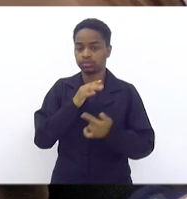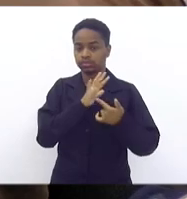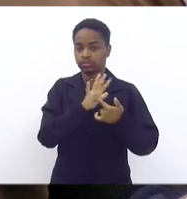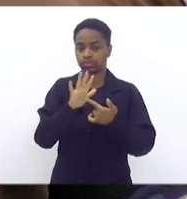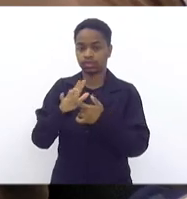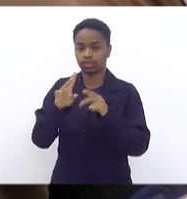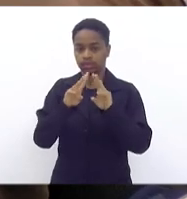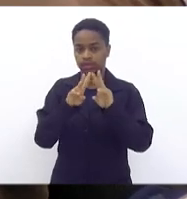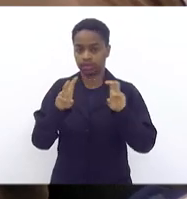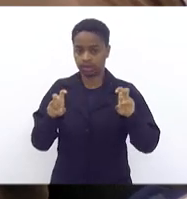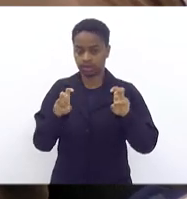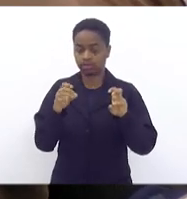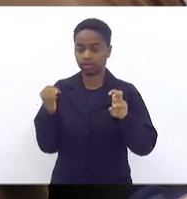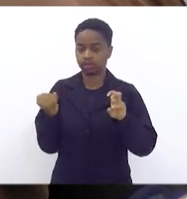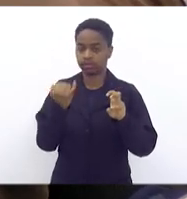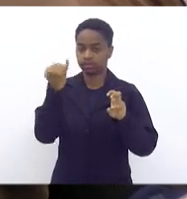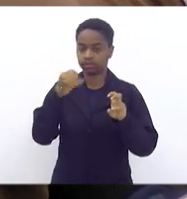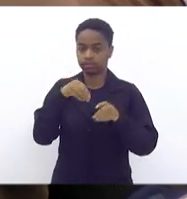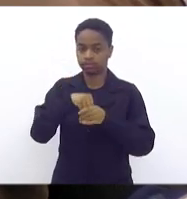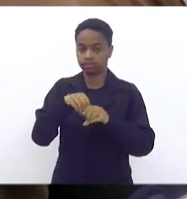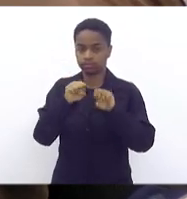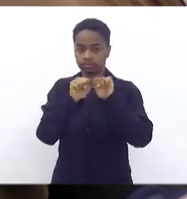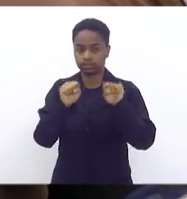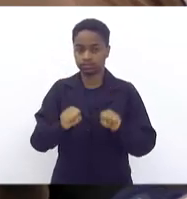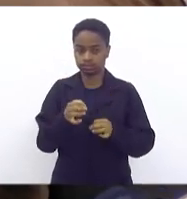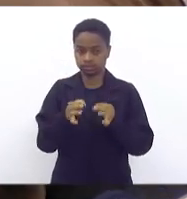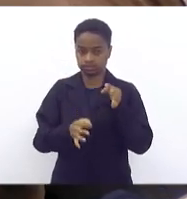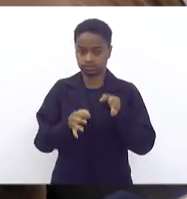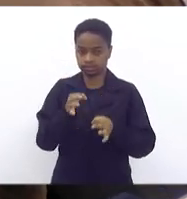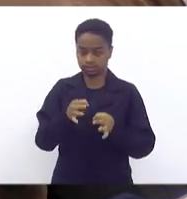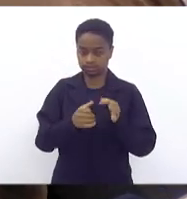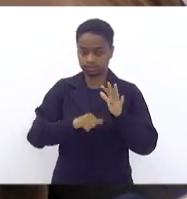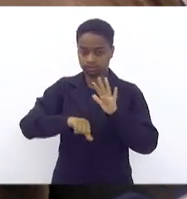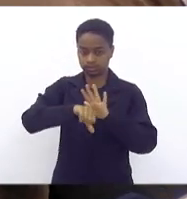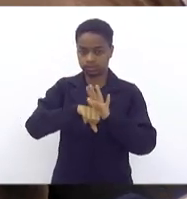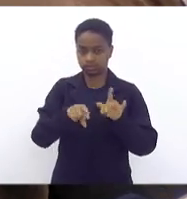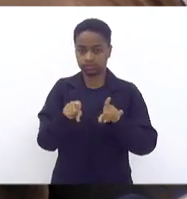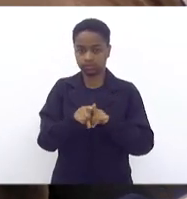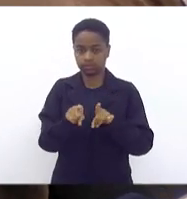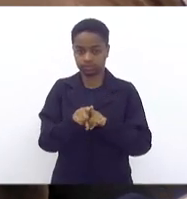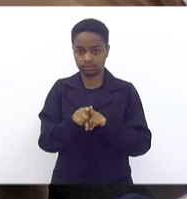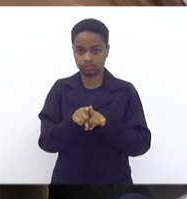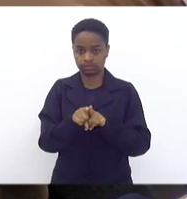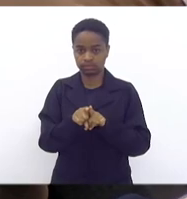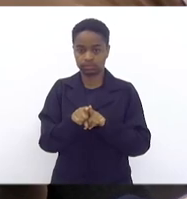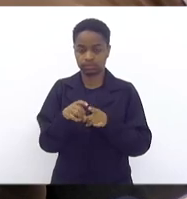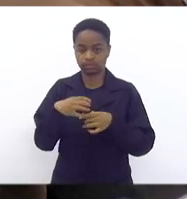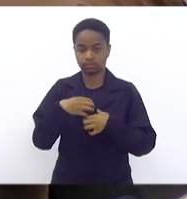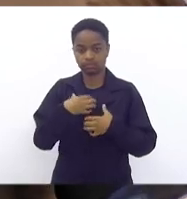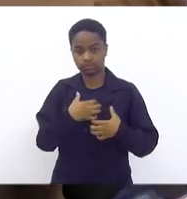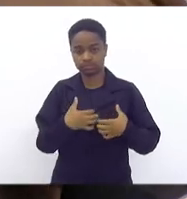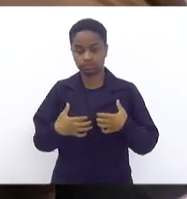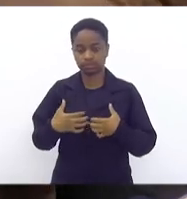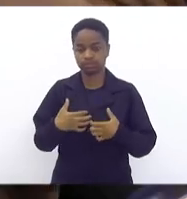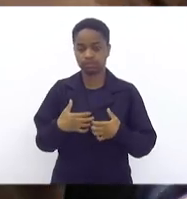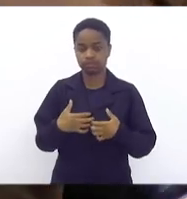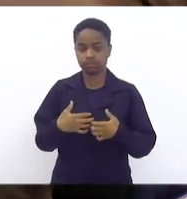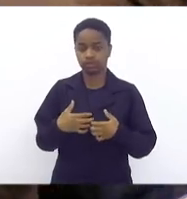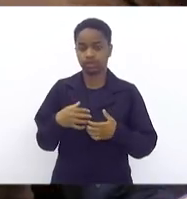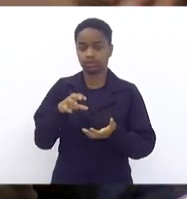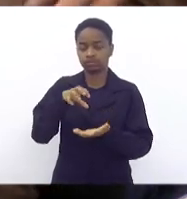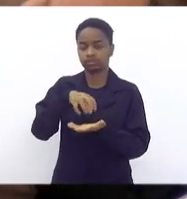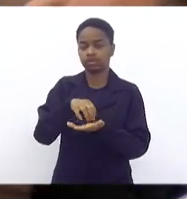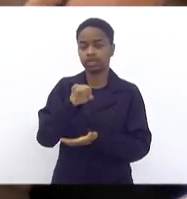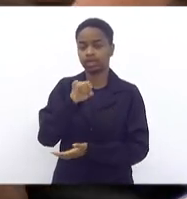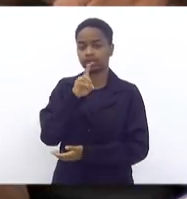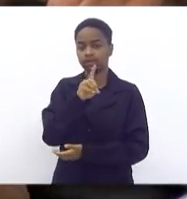tão sensíveis do do sistema de Justiça Criminal e que muito afligem o iddd eh quem é o iddd